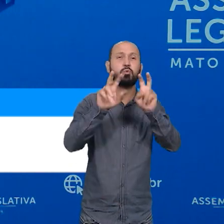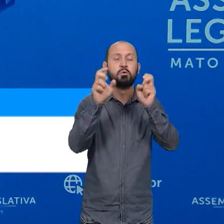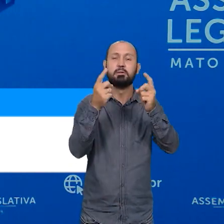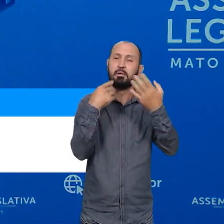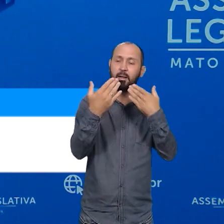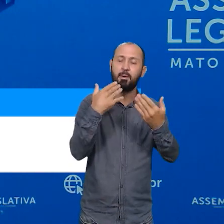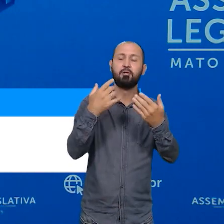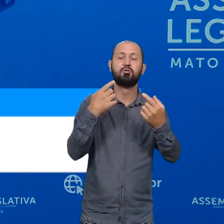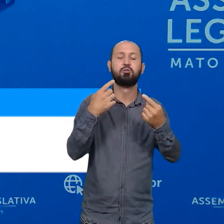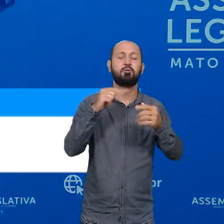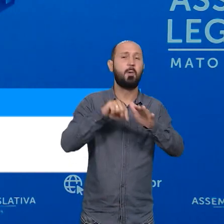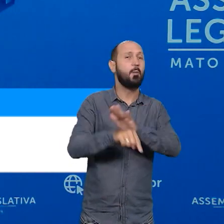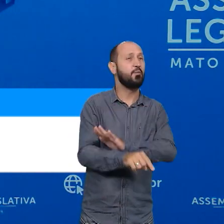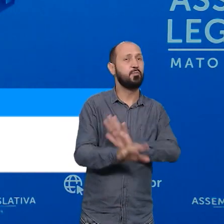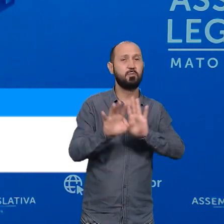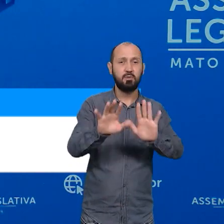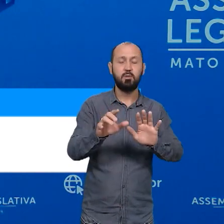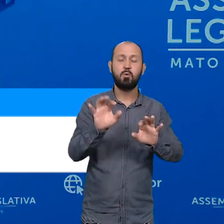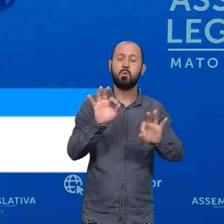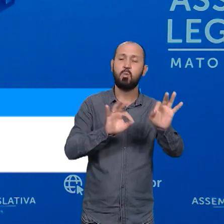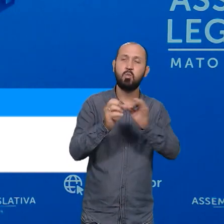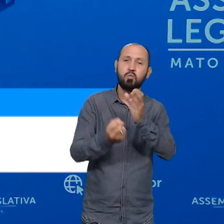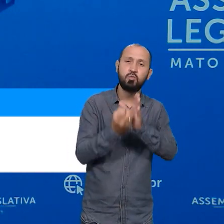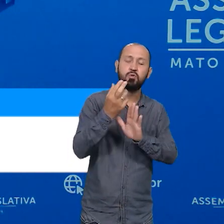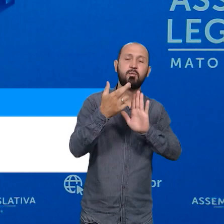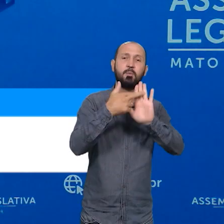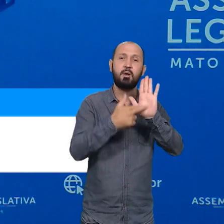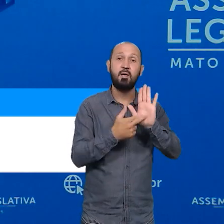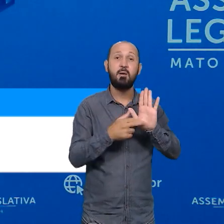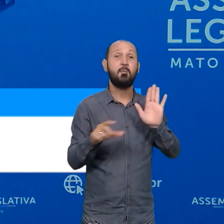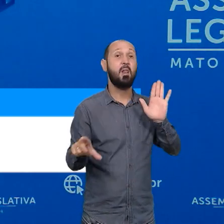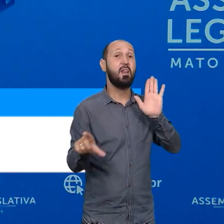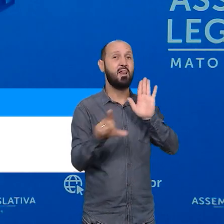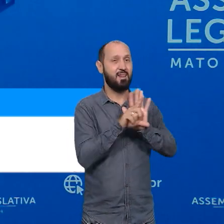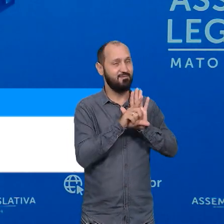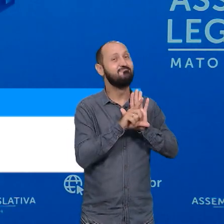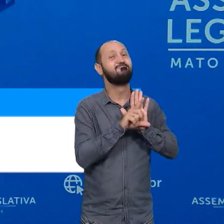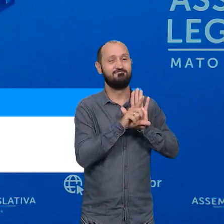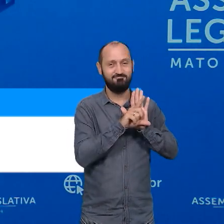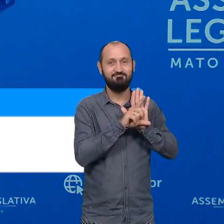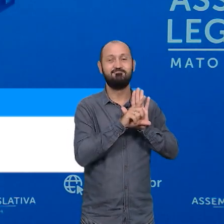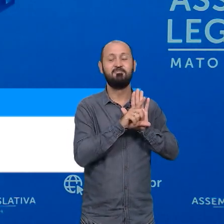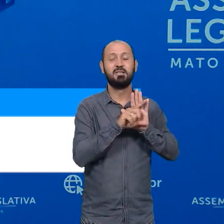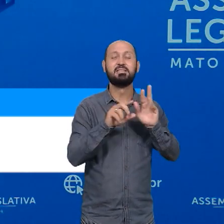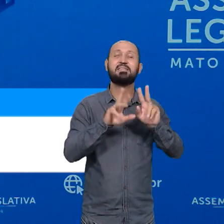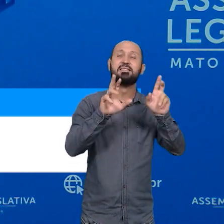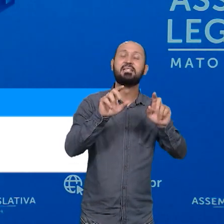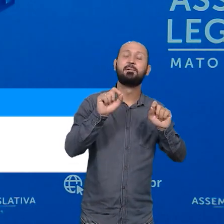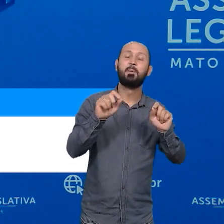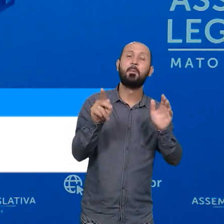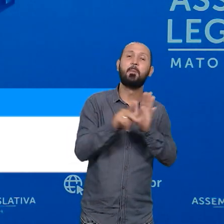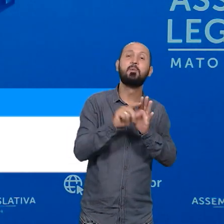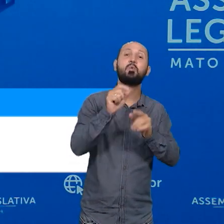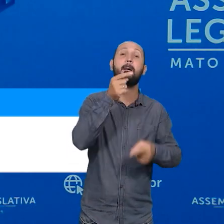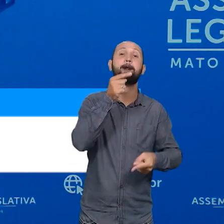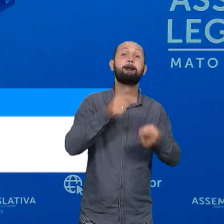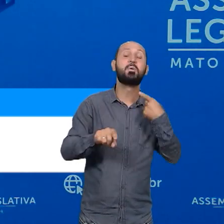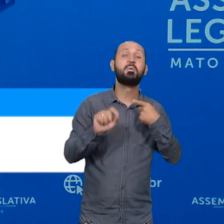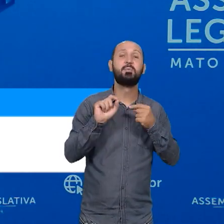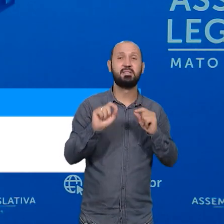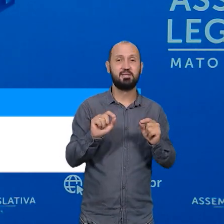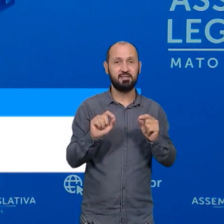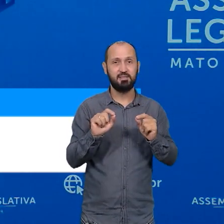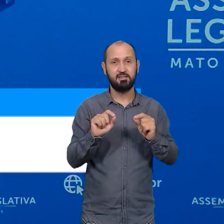pretendemos ainda aprofundar o debate e, quem sabe, regulamentar por uma legislação essa questão